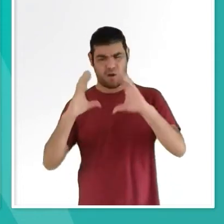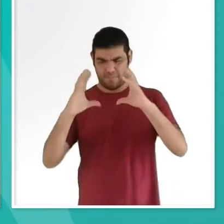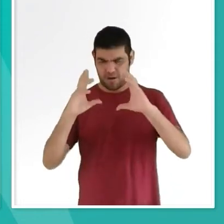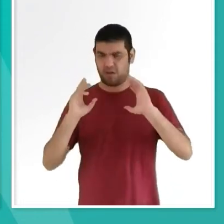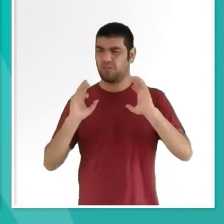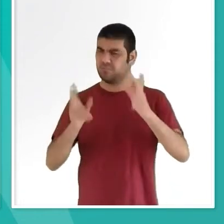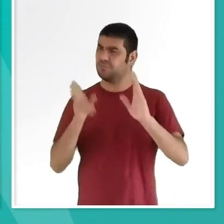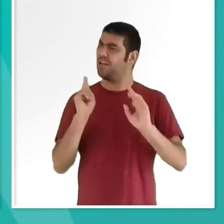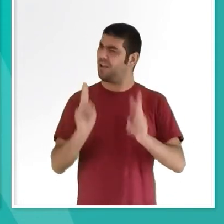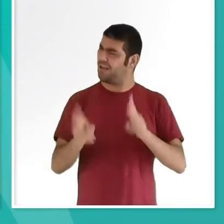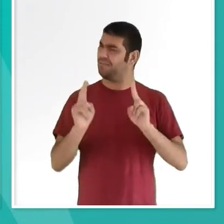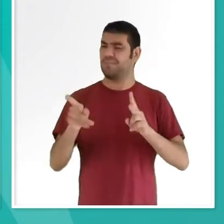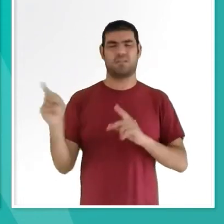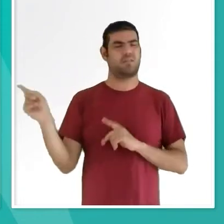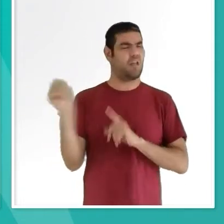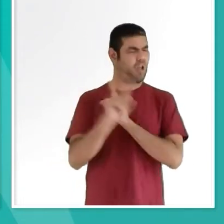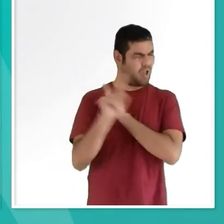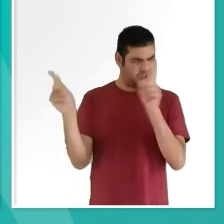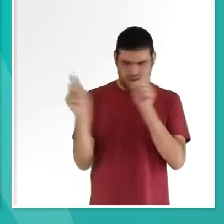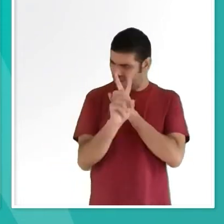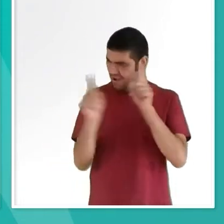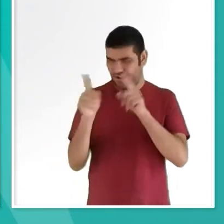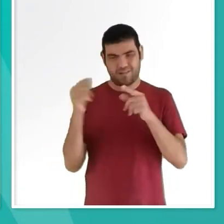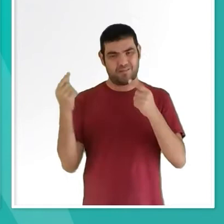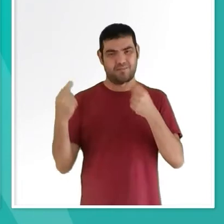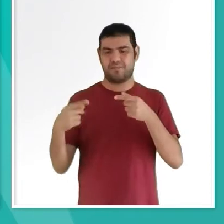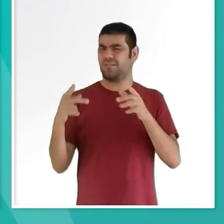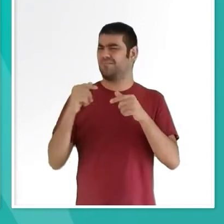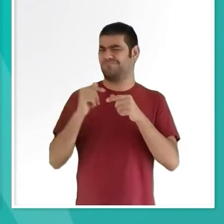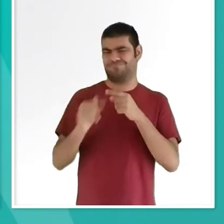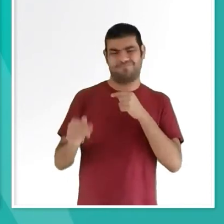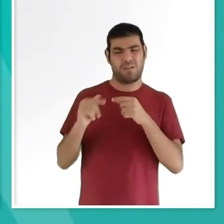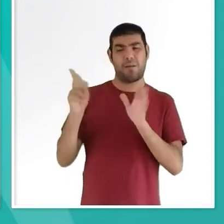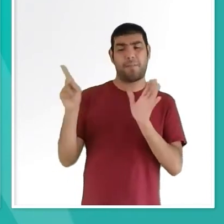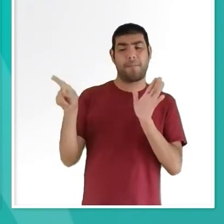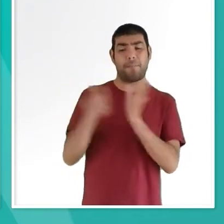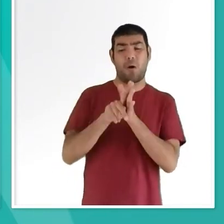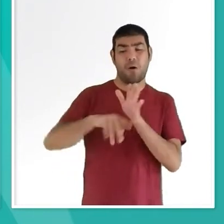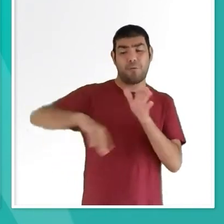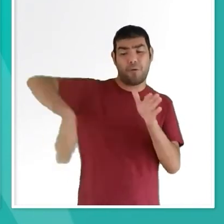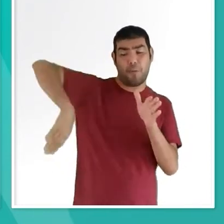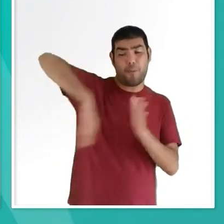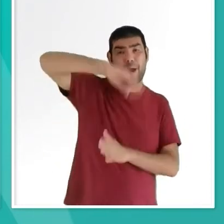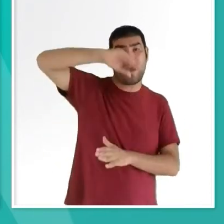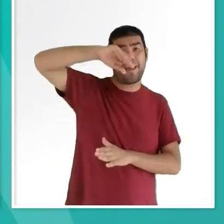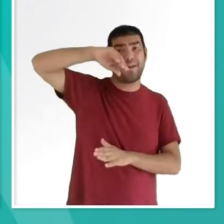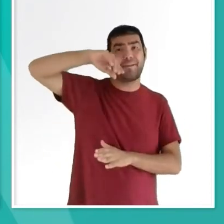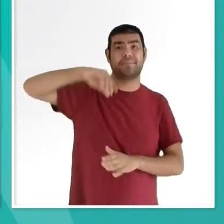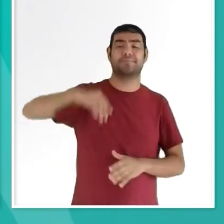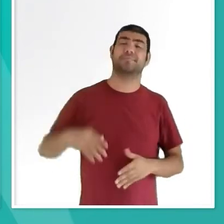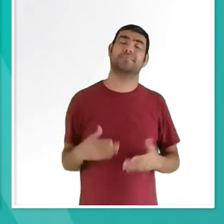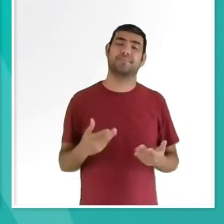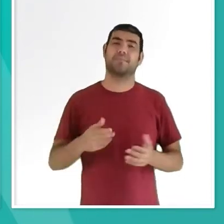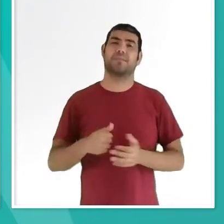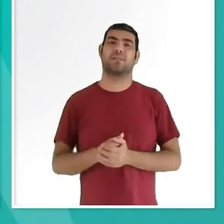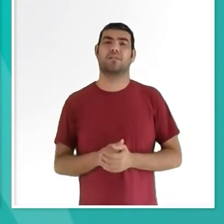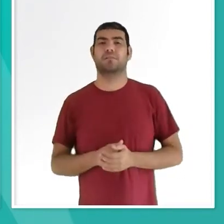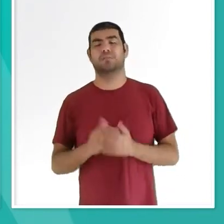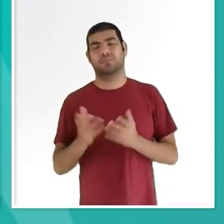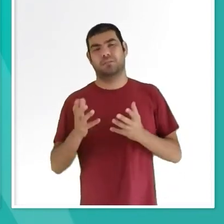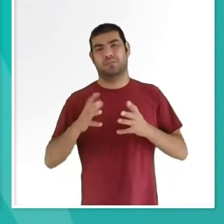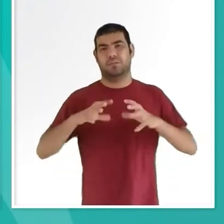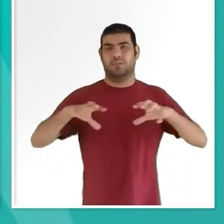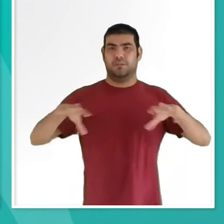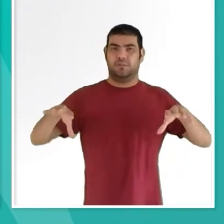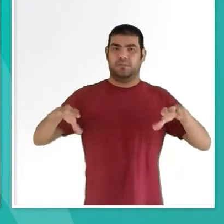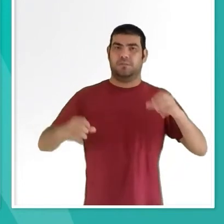correndo. E tinham outros que achavam que tinha que ser jogado somente com os pés. E aí nessa divisão é que foi criado então,